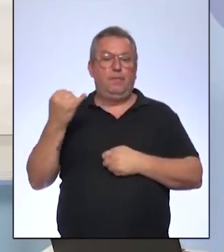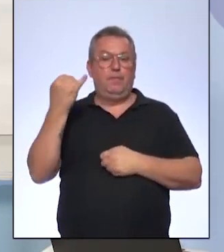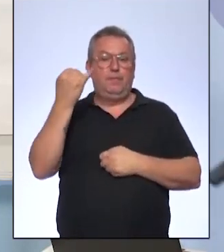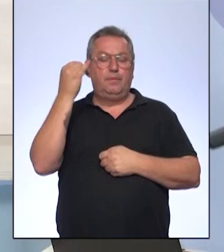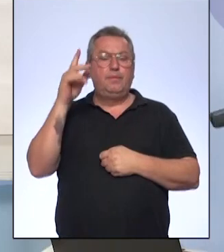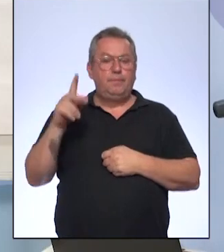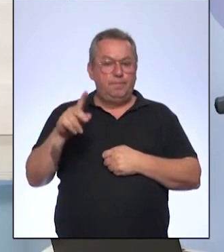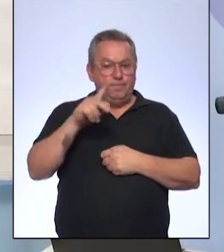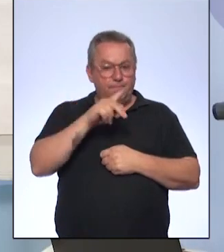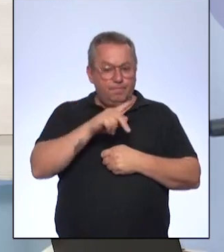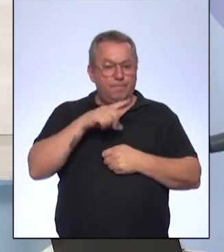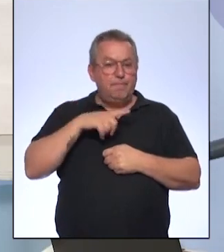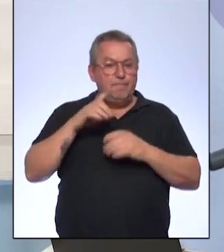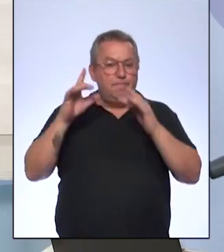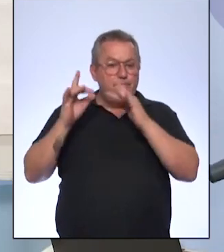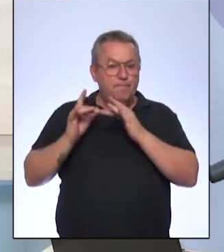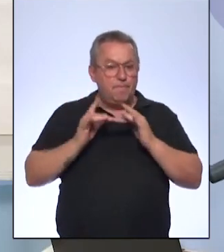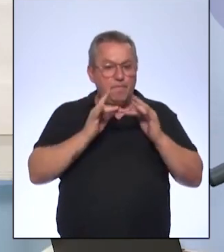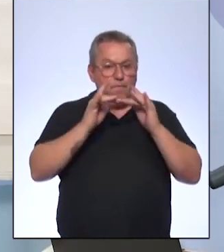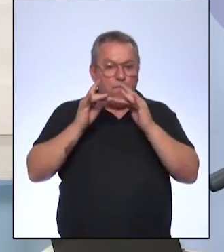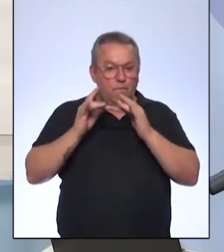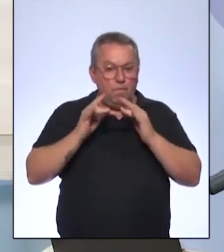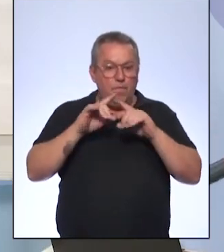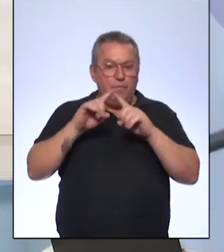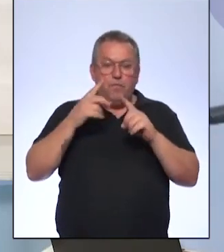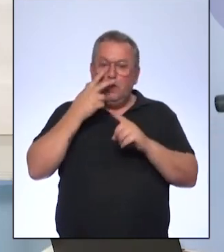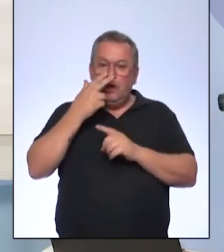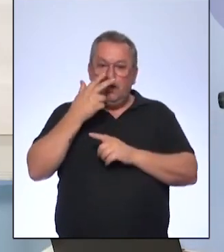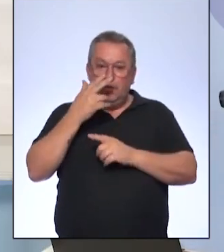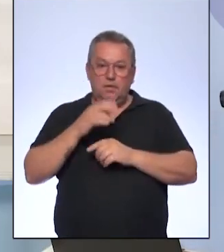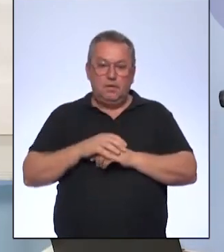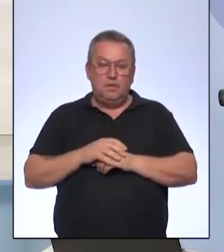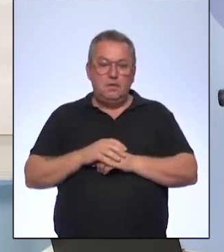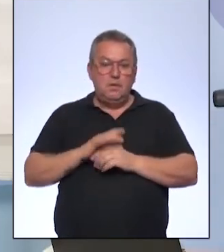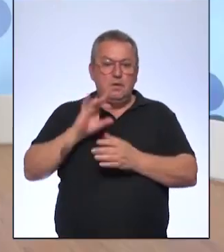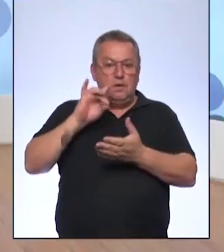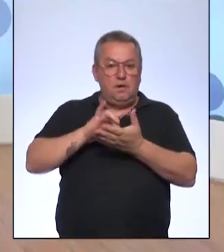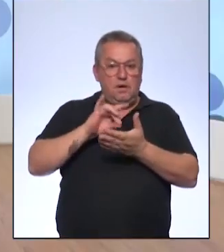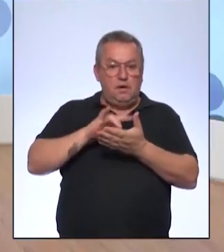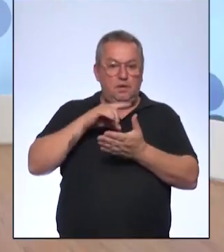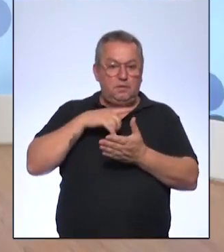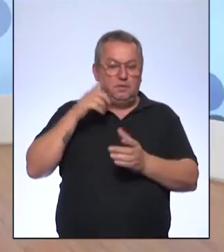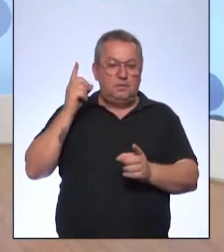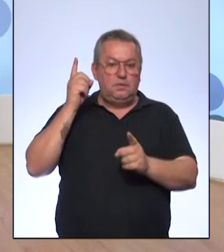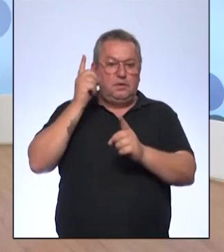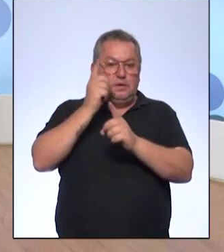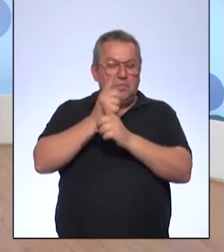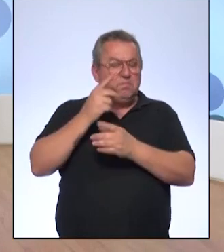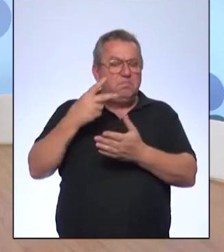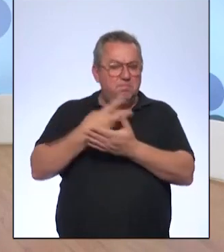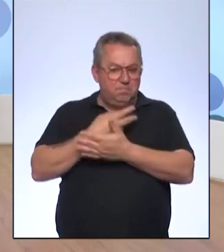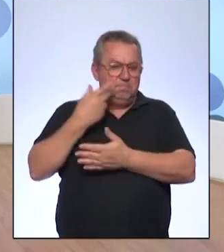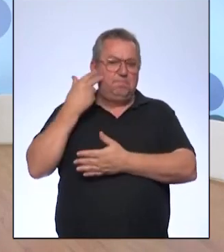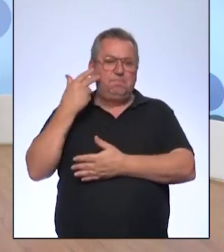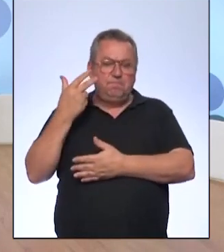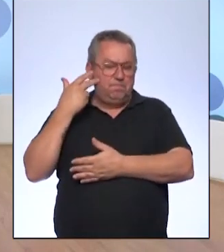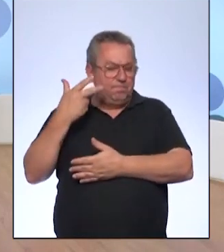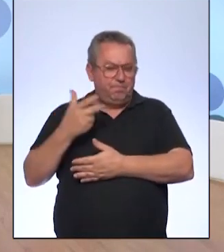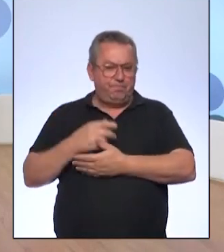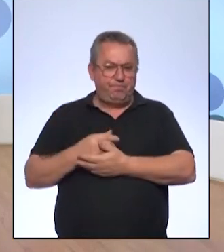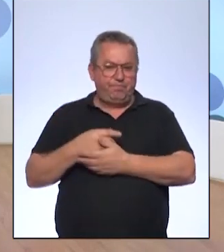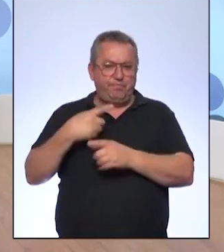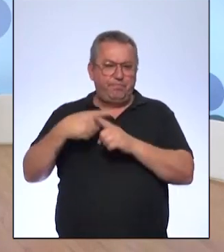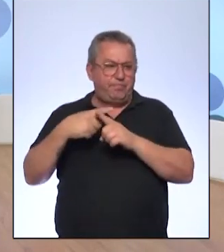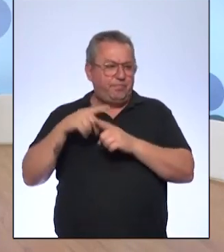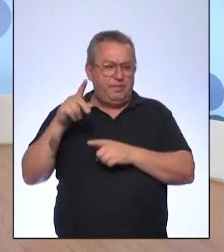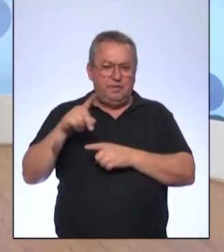não é, professor Osmar, essa relação dos radicais semelhantes? É verdade. Ter essa identificação, e é um erro bastante comum, né, Alessandra? Ah,